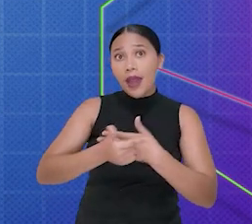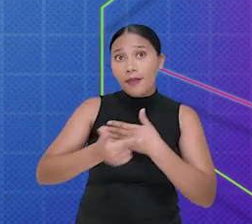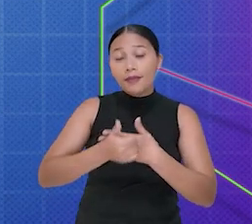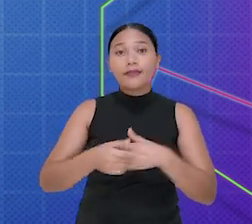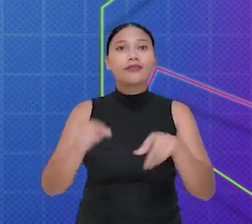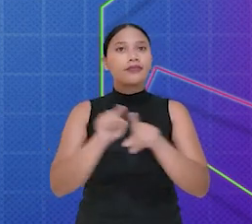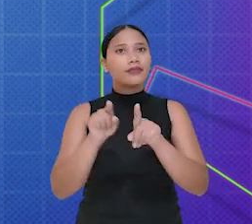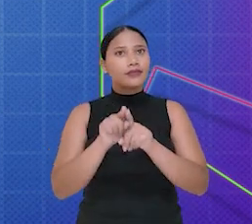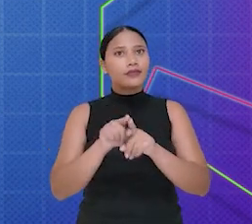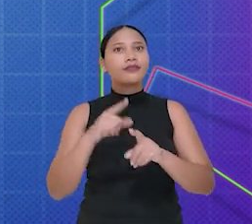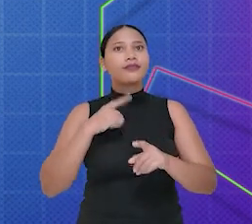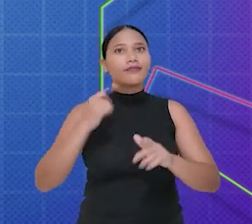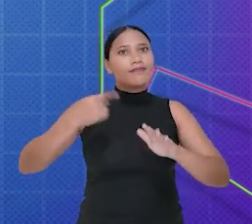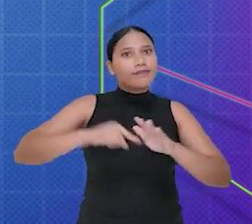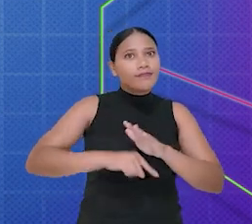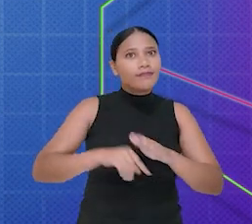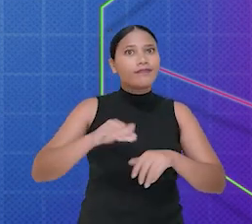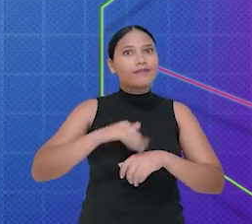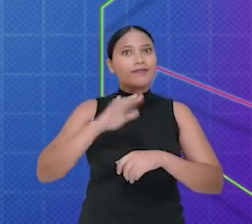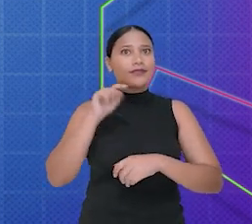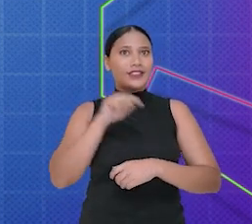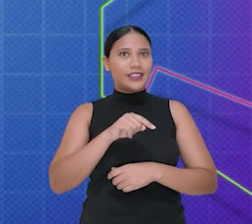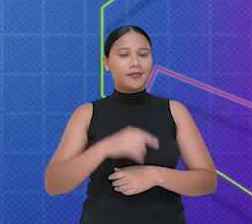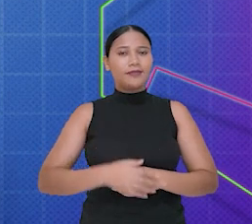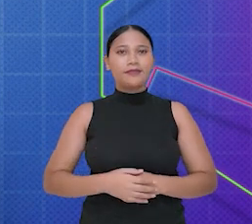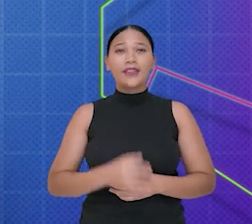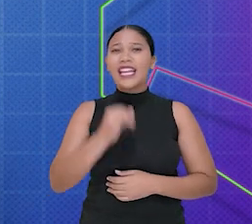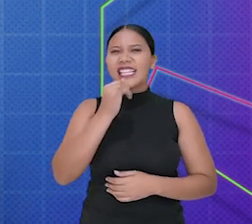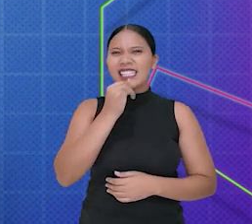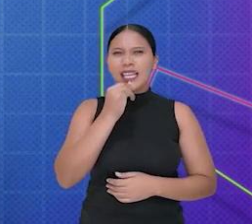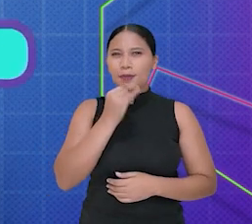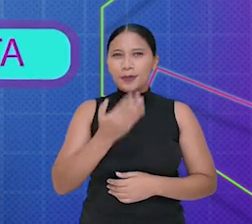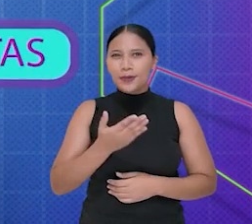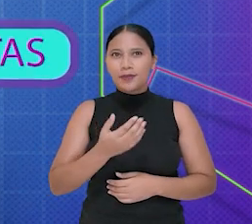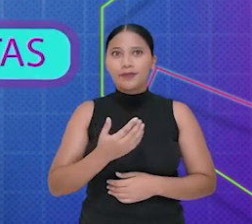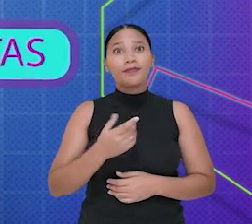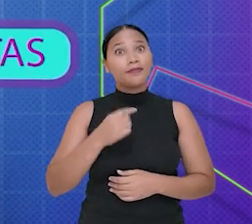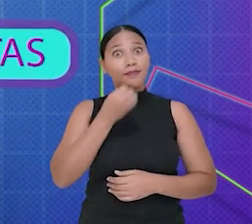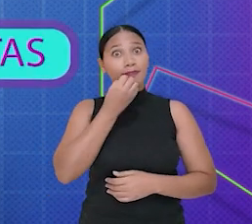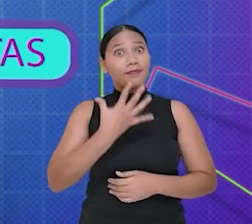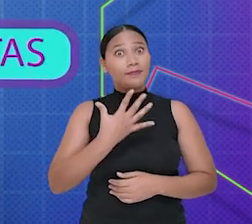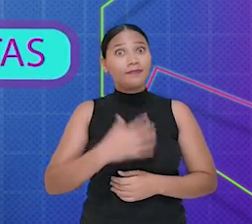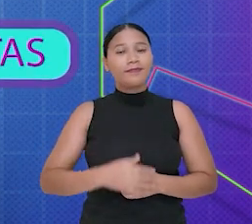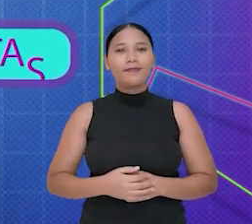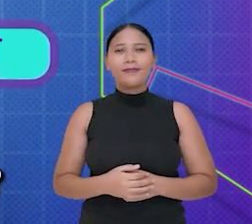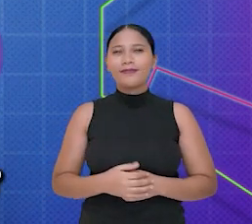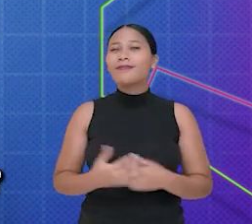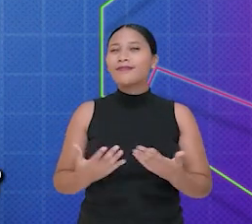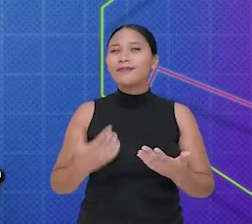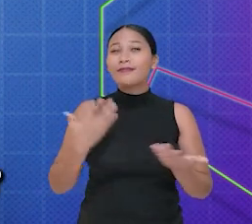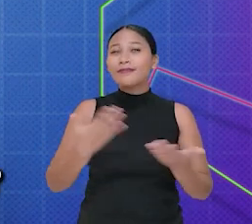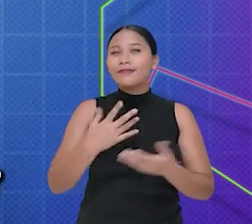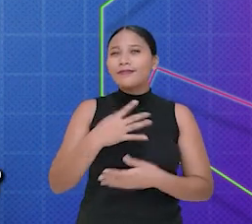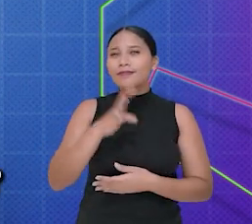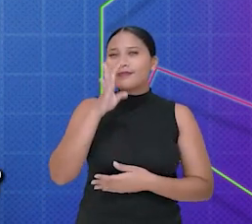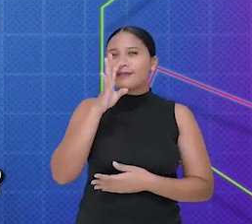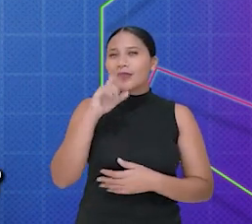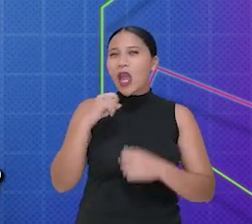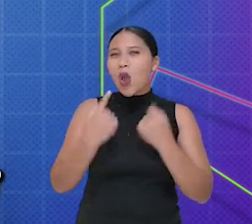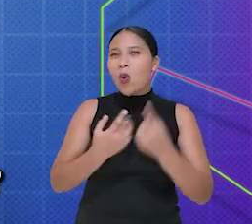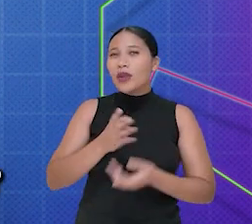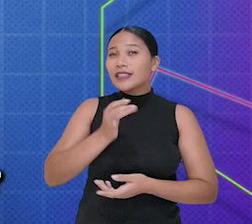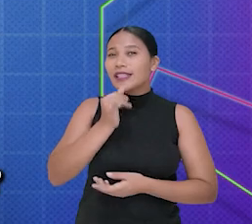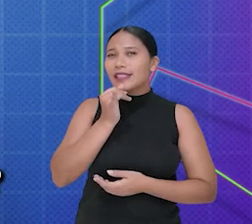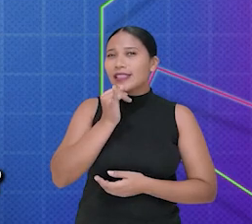desenvolver personagens e aumentar a imersão do jogador na história. Exemplos de cutscenes bem feitas. Que tal agora dar uma olhada em